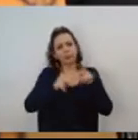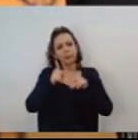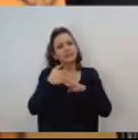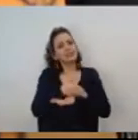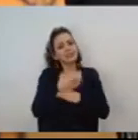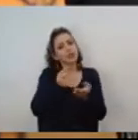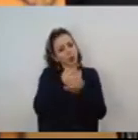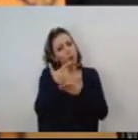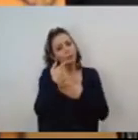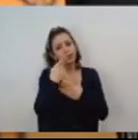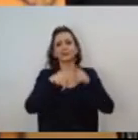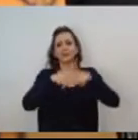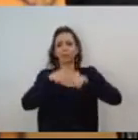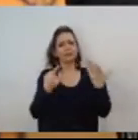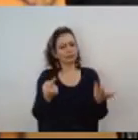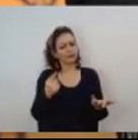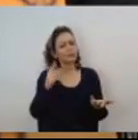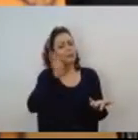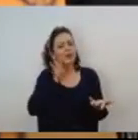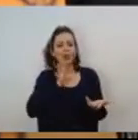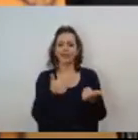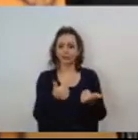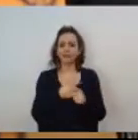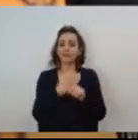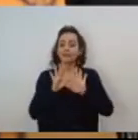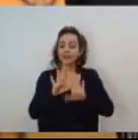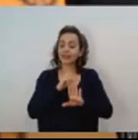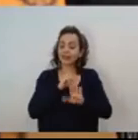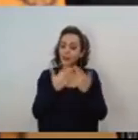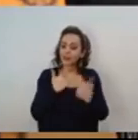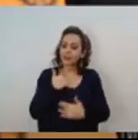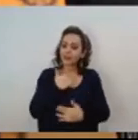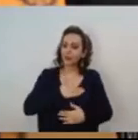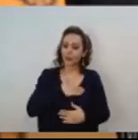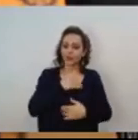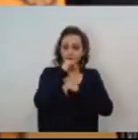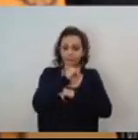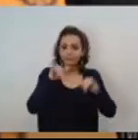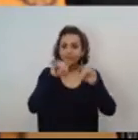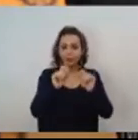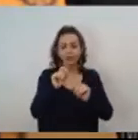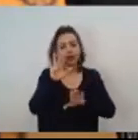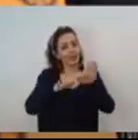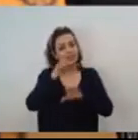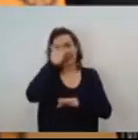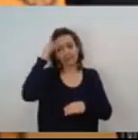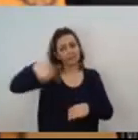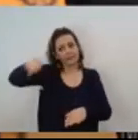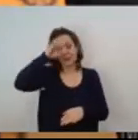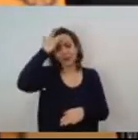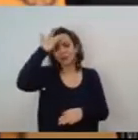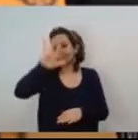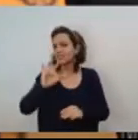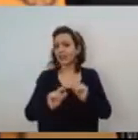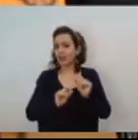bacana agora tem uma coisa que eu gosto muito de falar que às vezes as pessoas não têm noção disso né porque a relação aqui é um